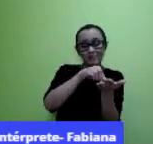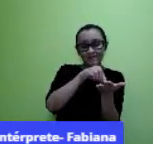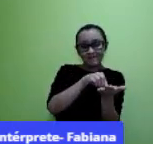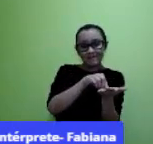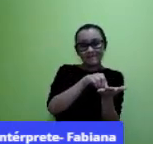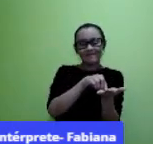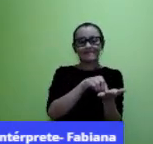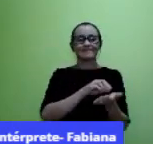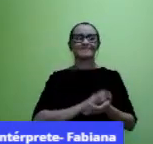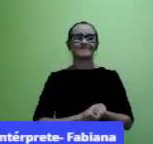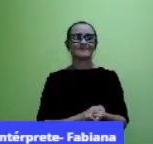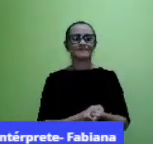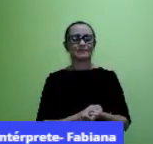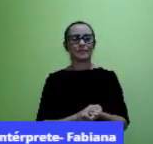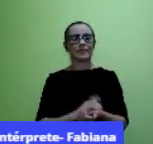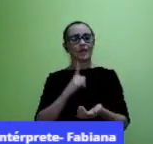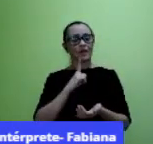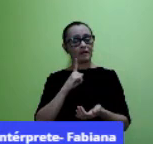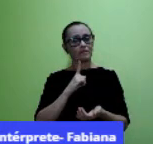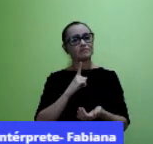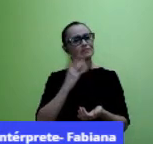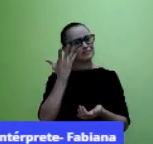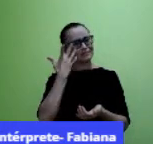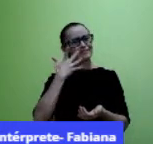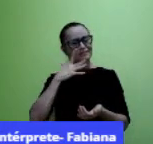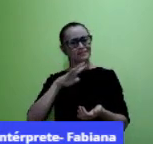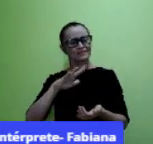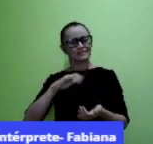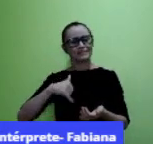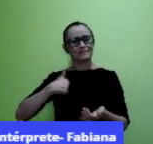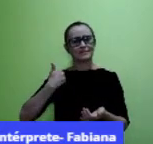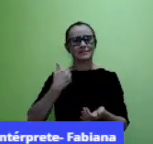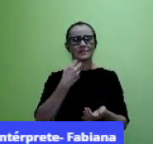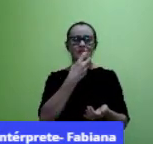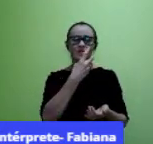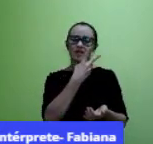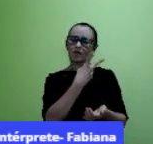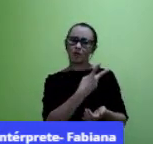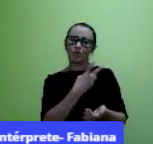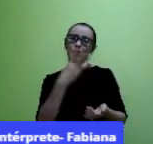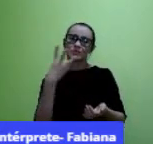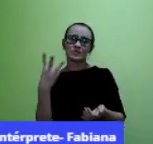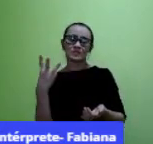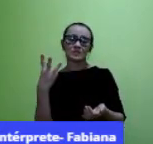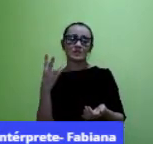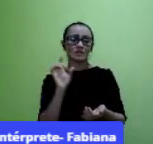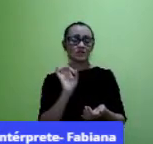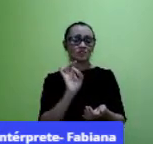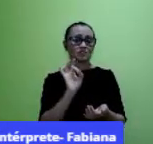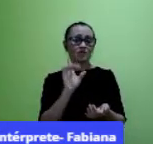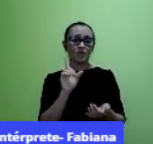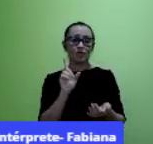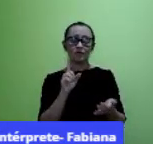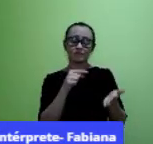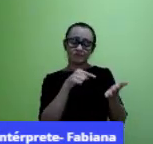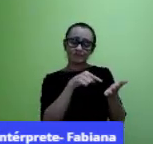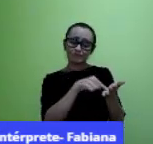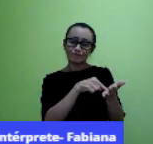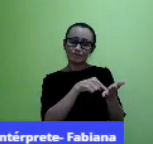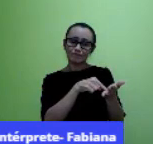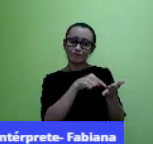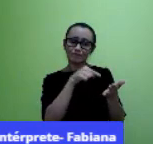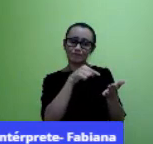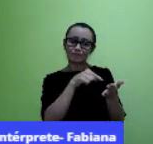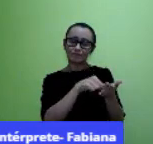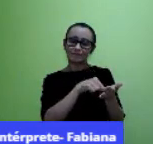minha mão. Tem criança que, quando ela está com 2, 3 aninhos, ela só encosta a mãozinha, ela está ali, pequenininha.